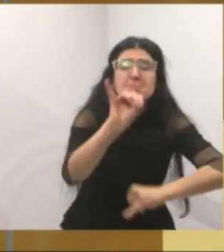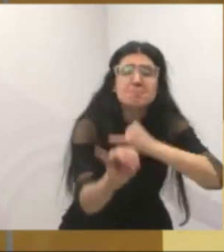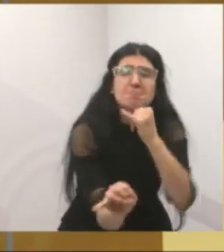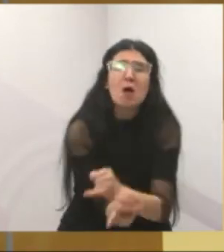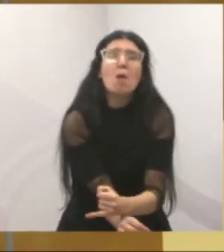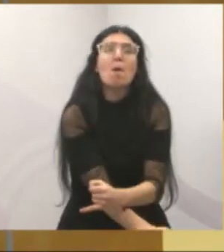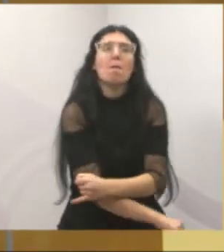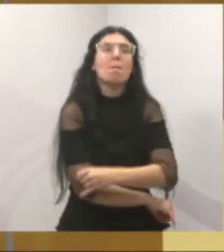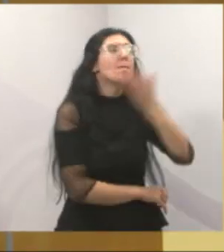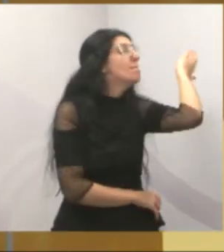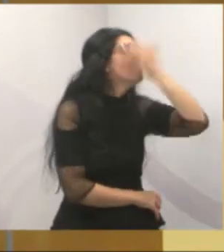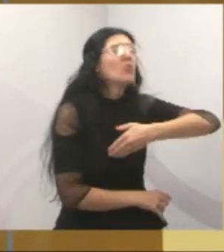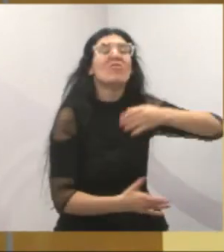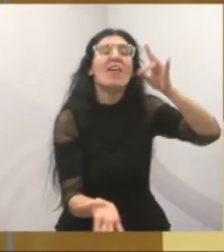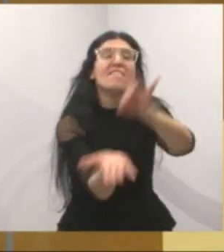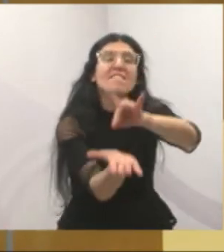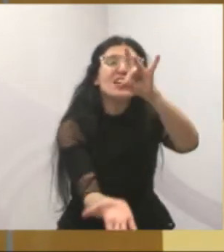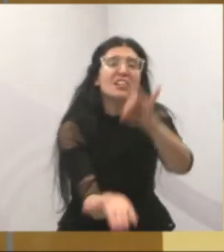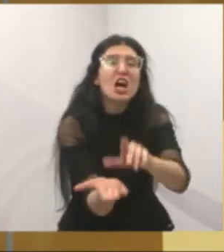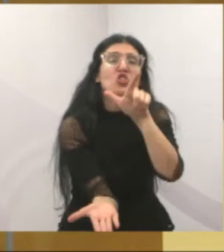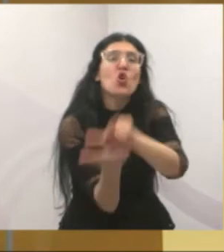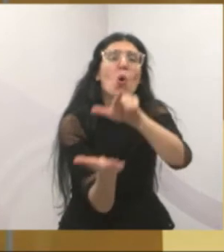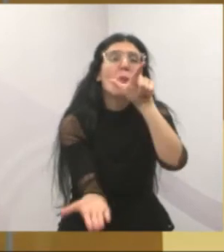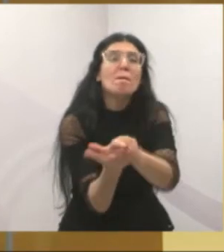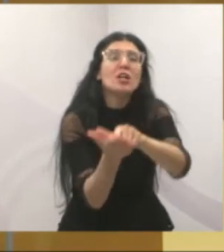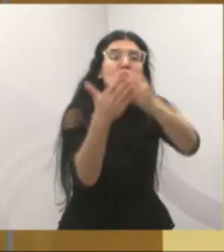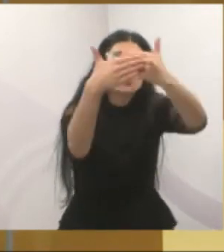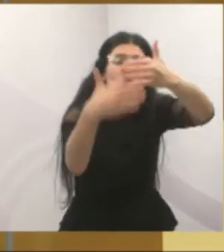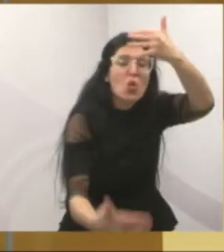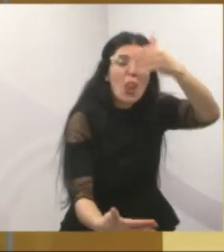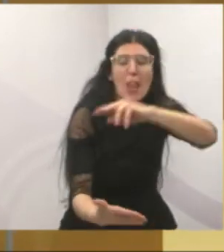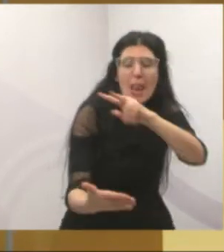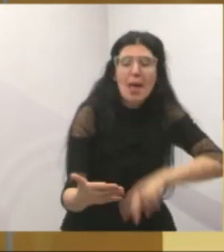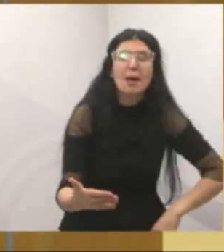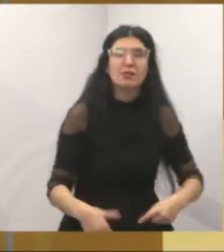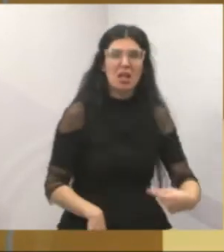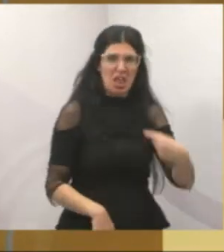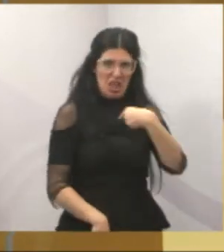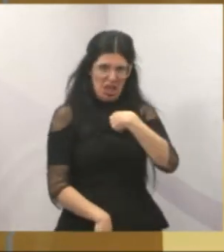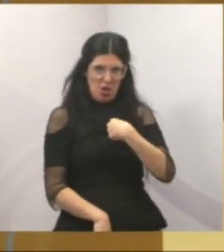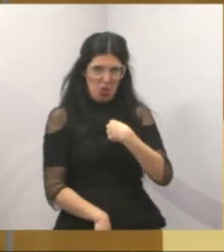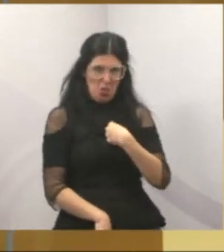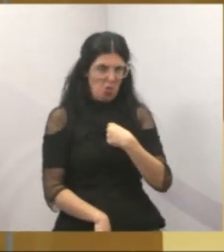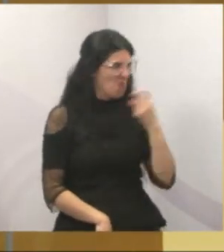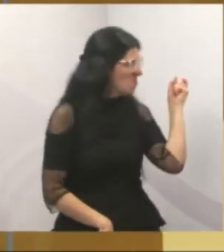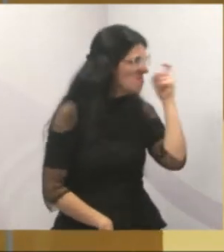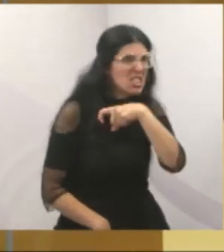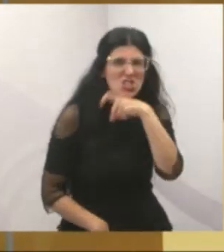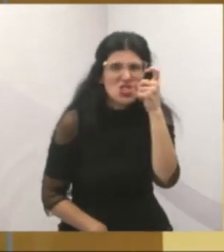Não é da minha natureza fazer mandatos utilizando a mentira. Não é.